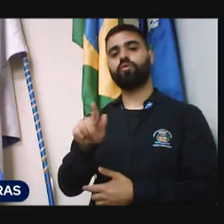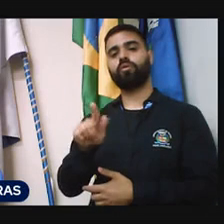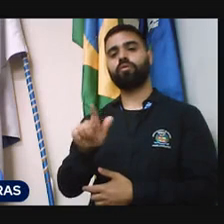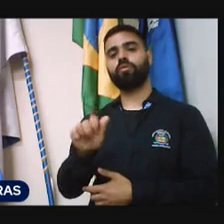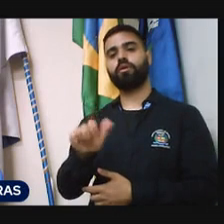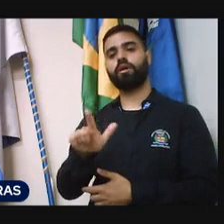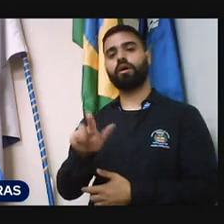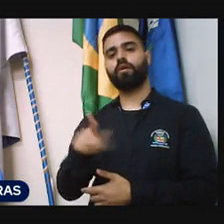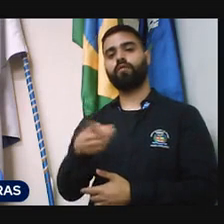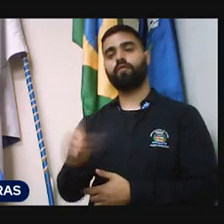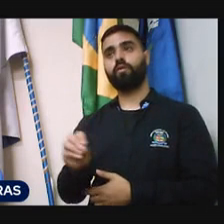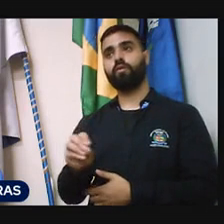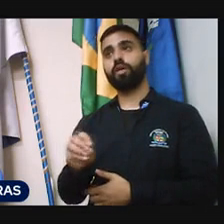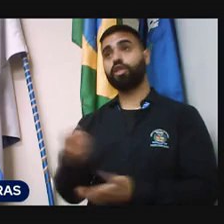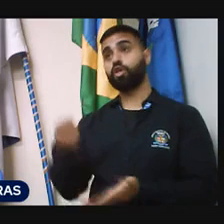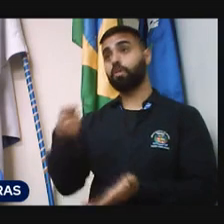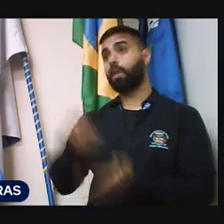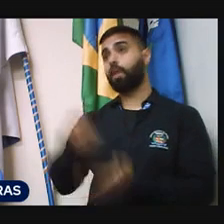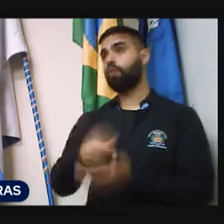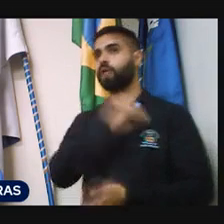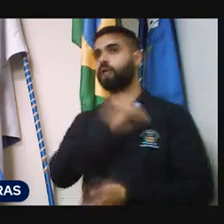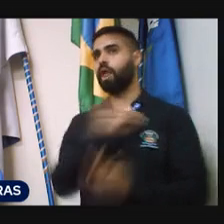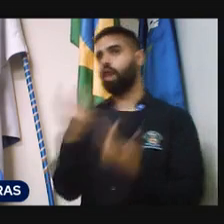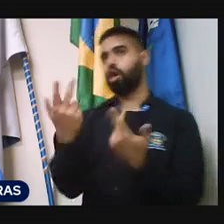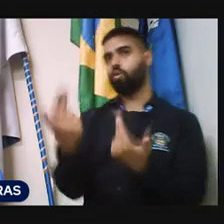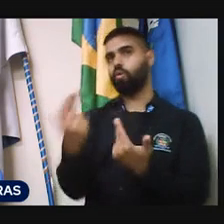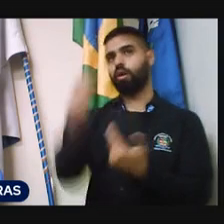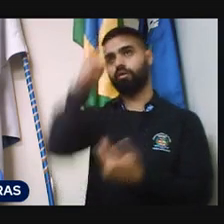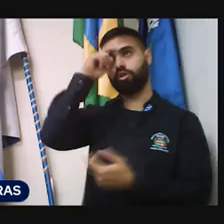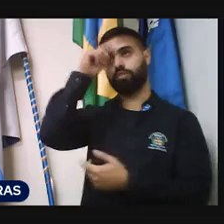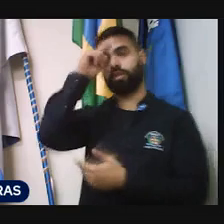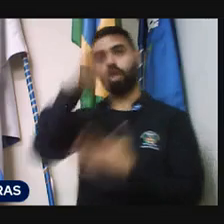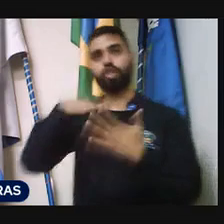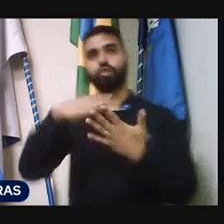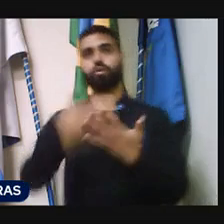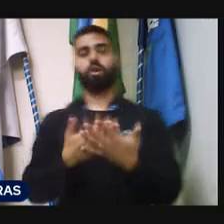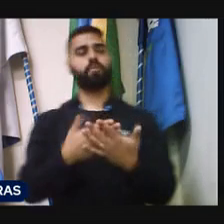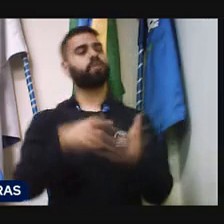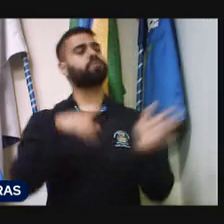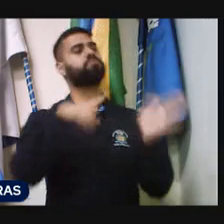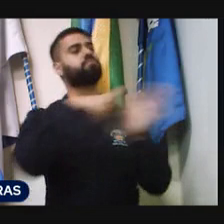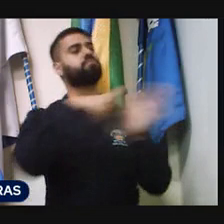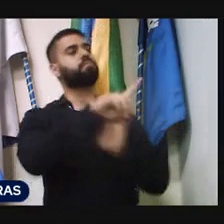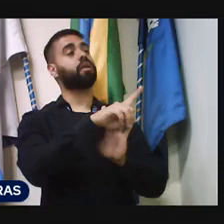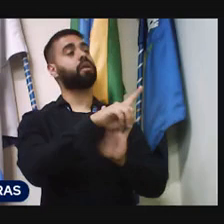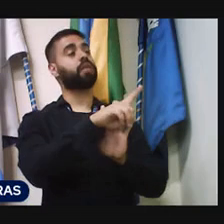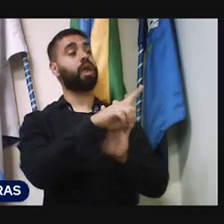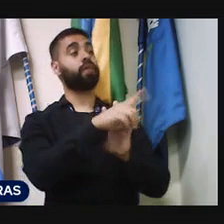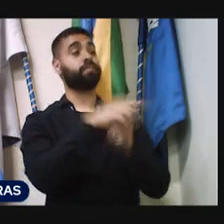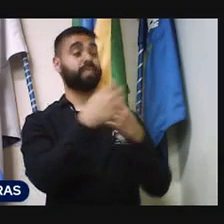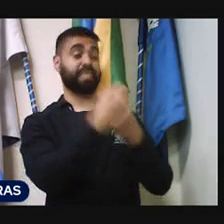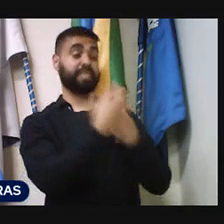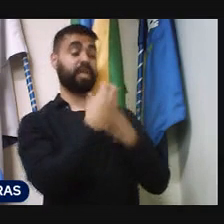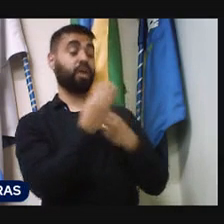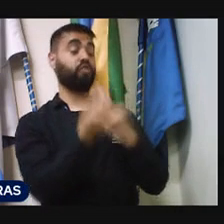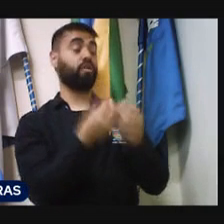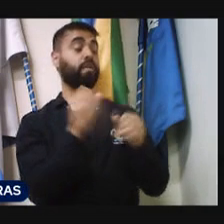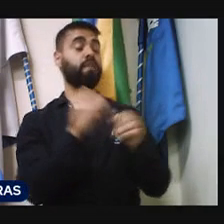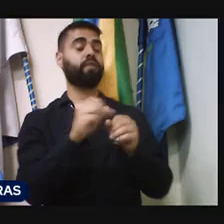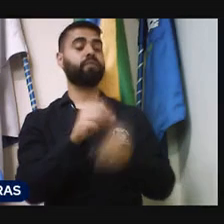e o hospital-escola pagava corremos para a escola para pedir né orientação a respeito